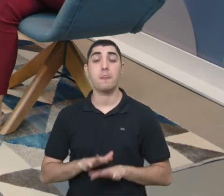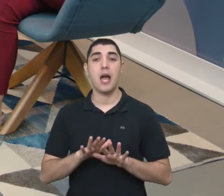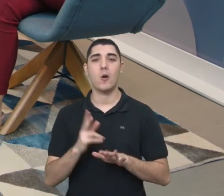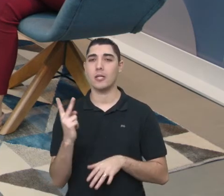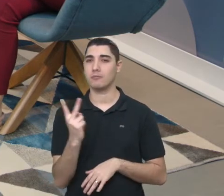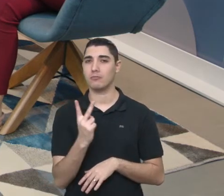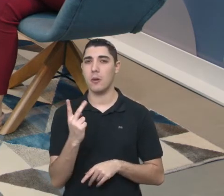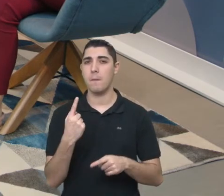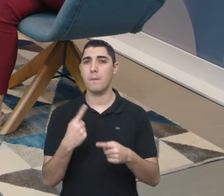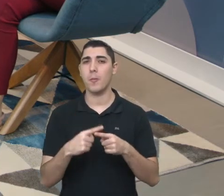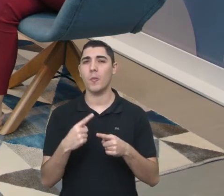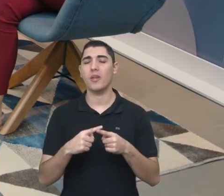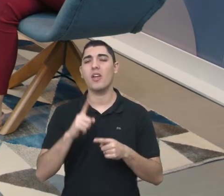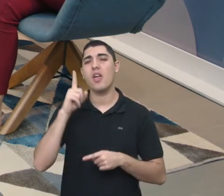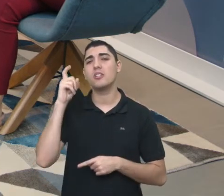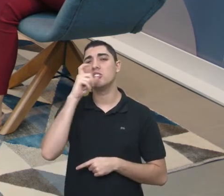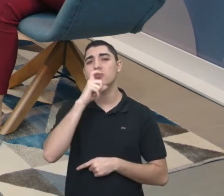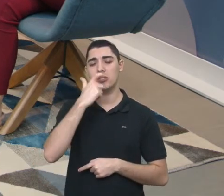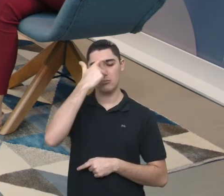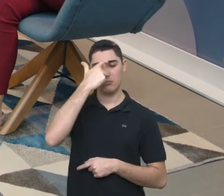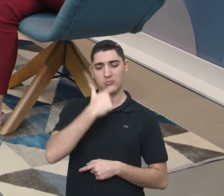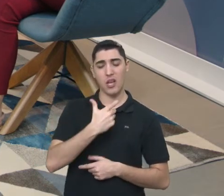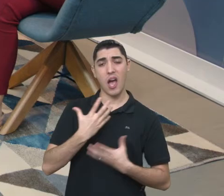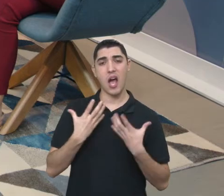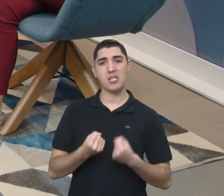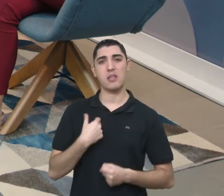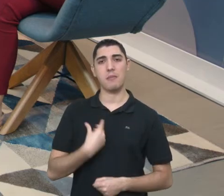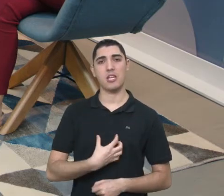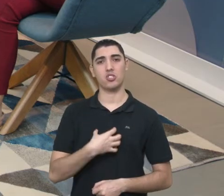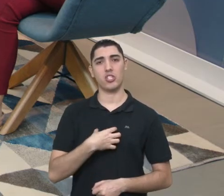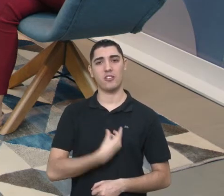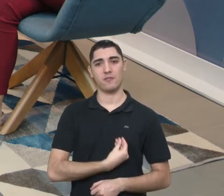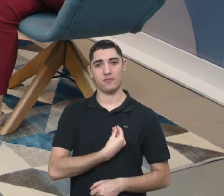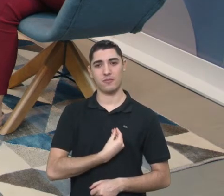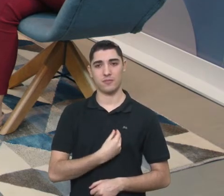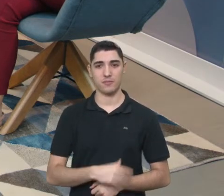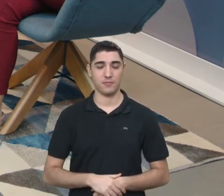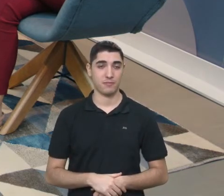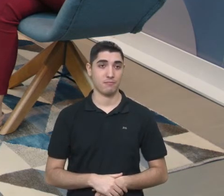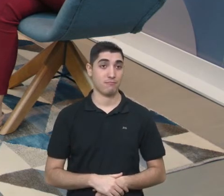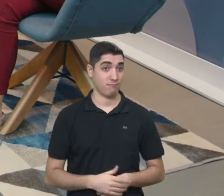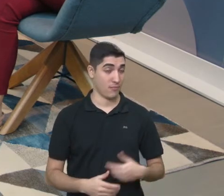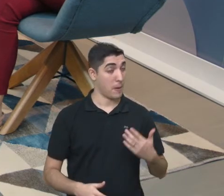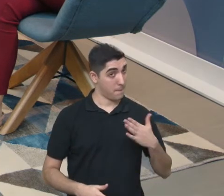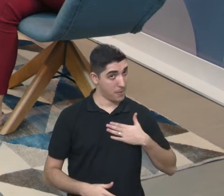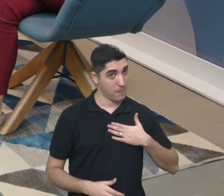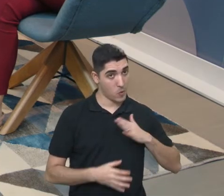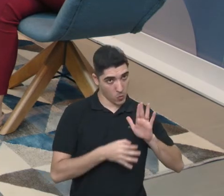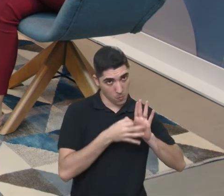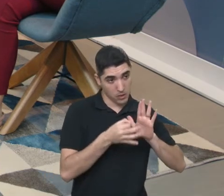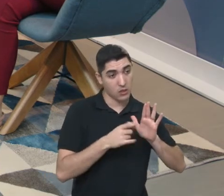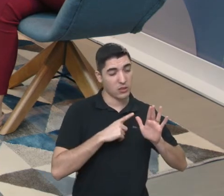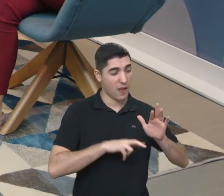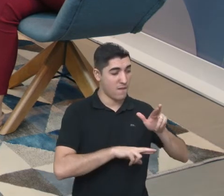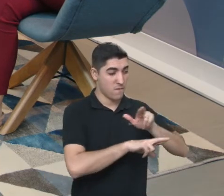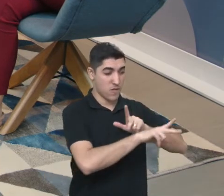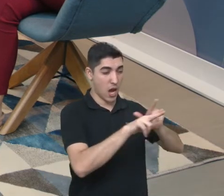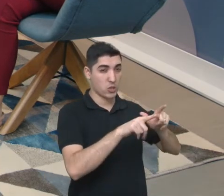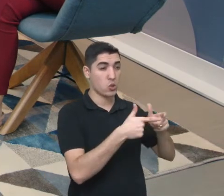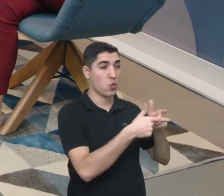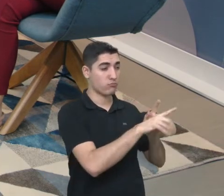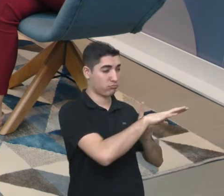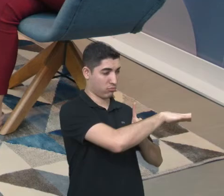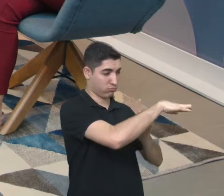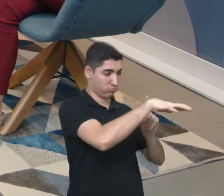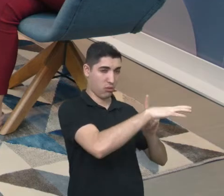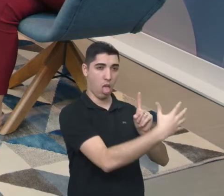tão difícil se autoaceitar? Bom, para mim, porque a gente tem muitos fatores externos